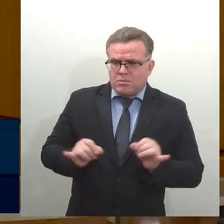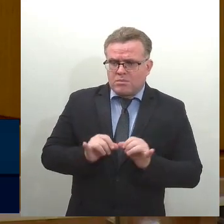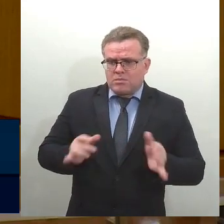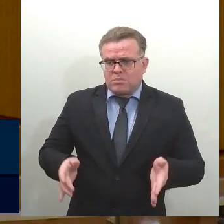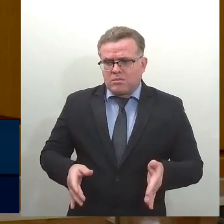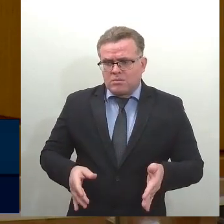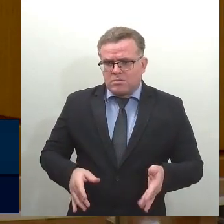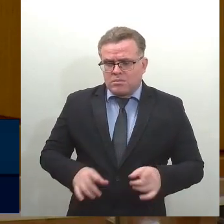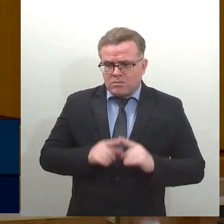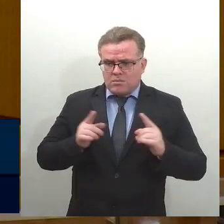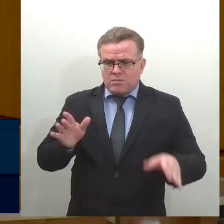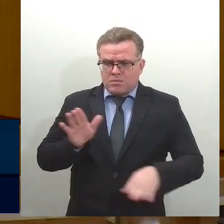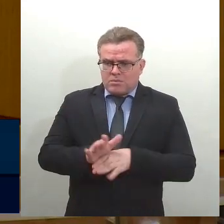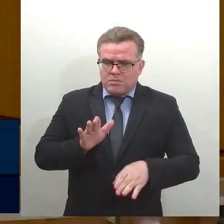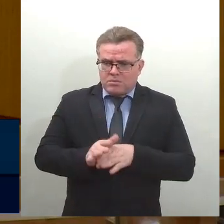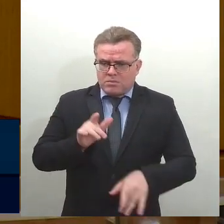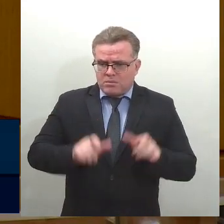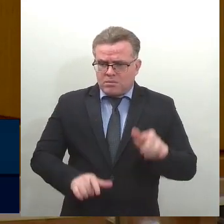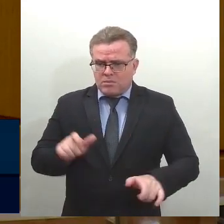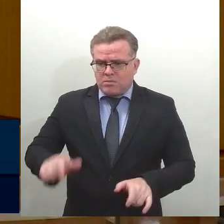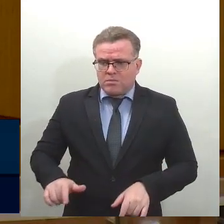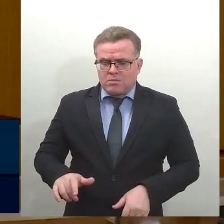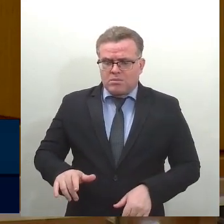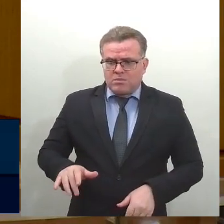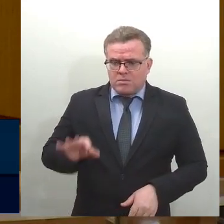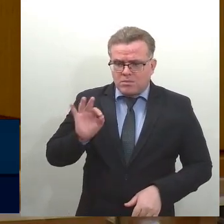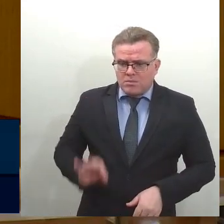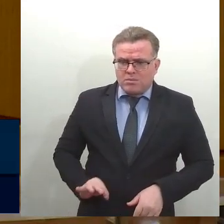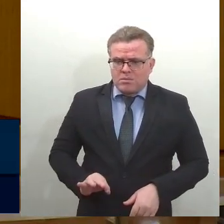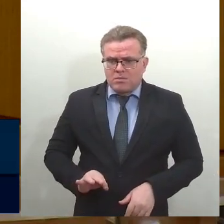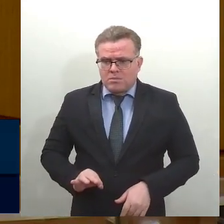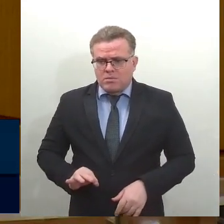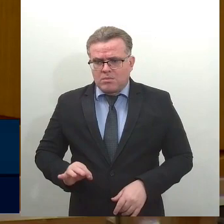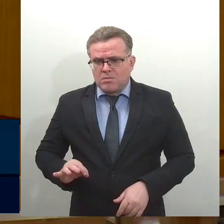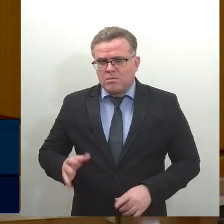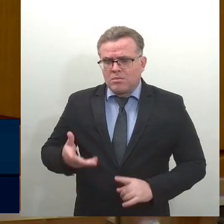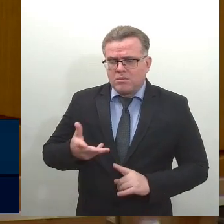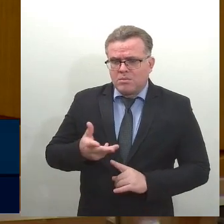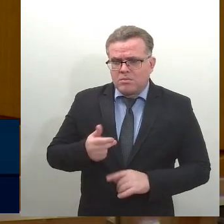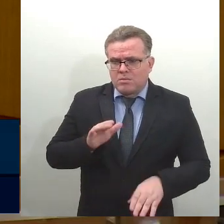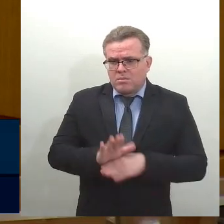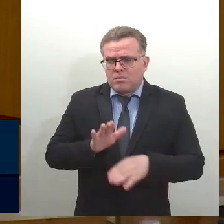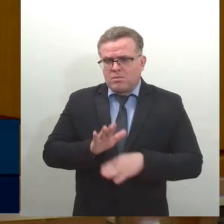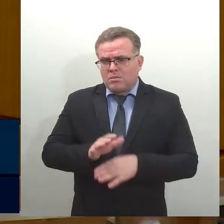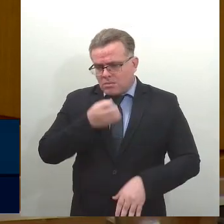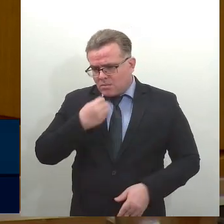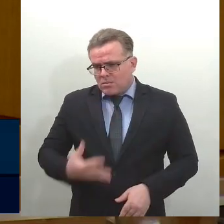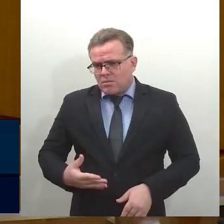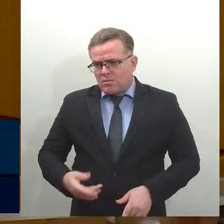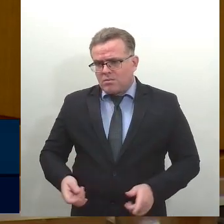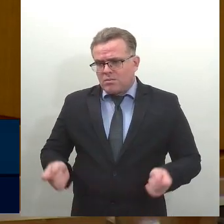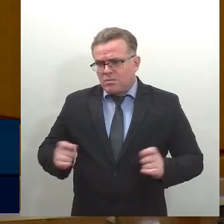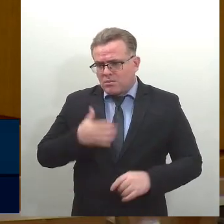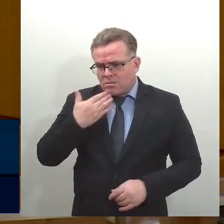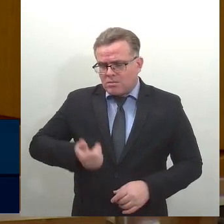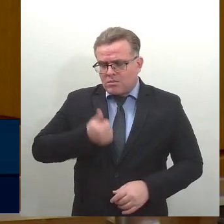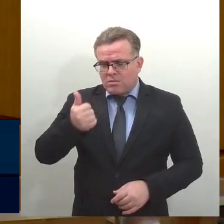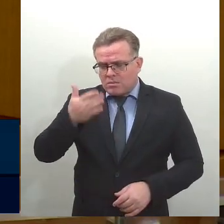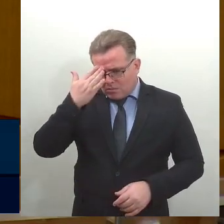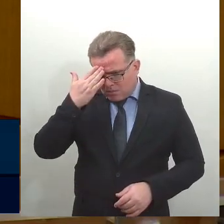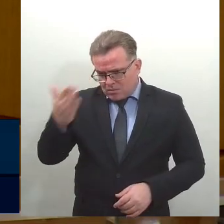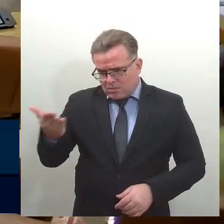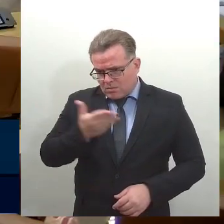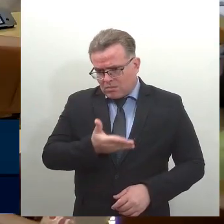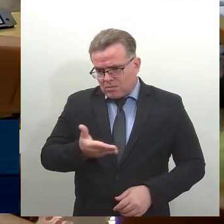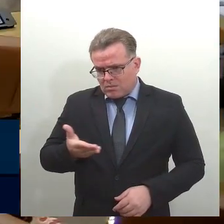política, que é a arte de transformar o bem comum para melhor. Muito obrigado, senhora presidente. Até a próxima oportunidade, senhores